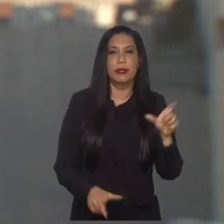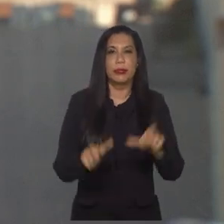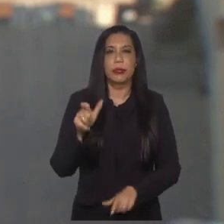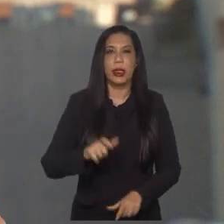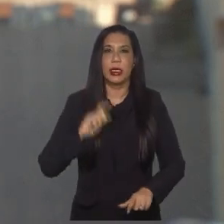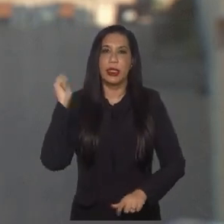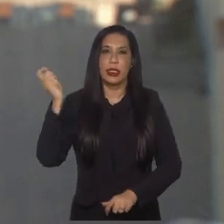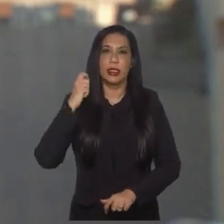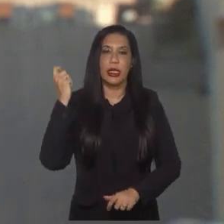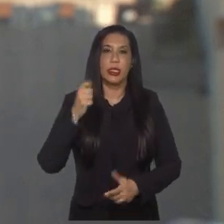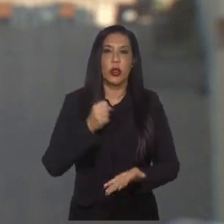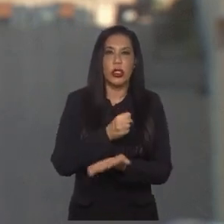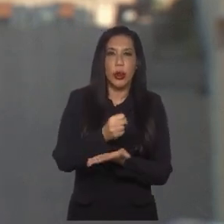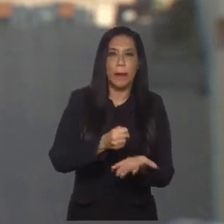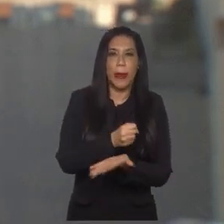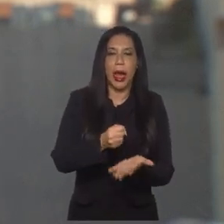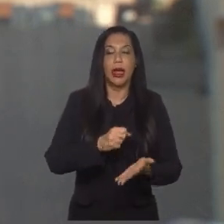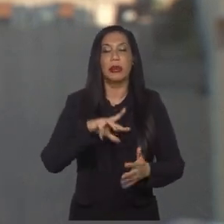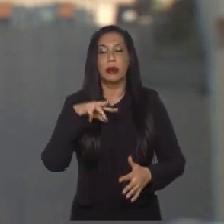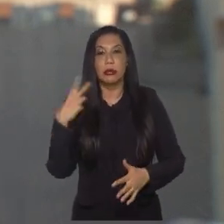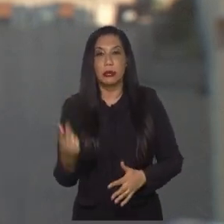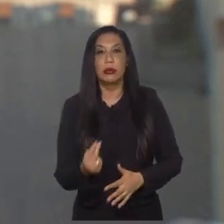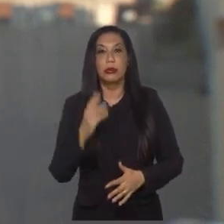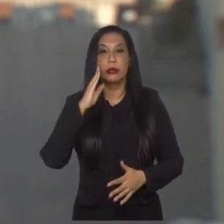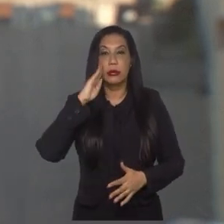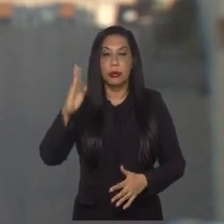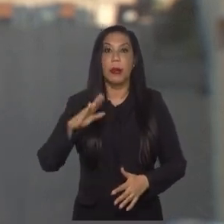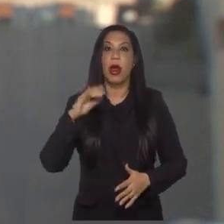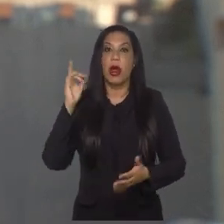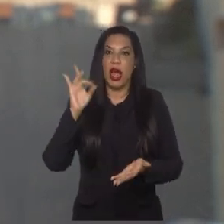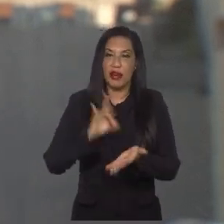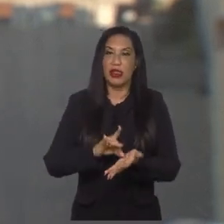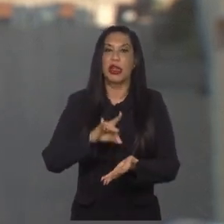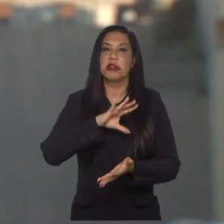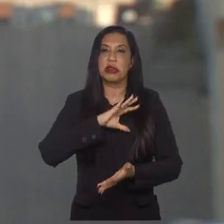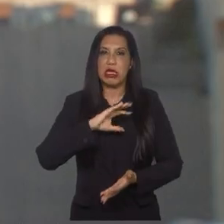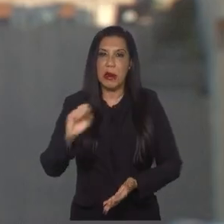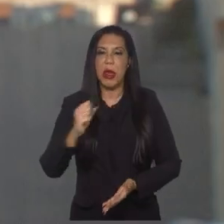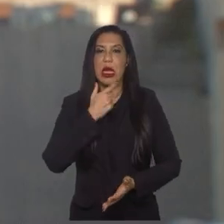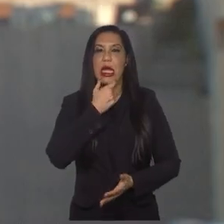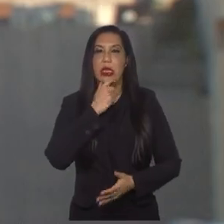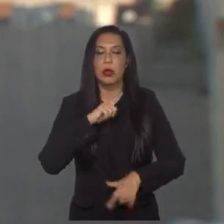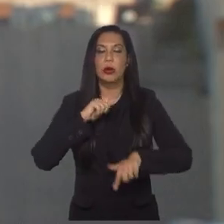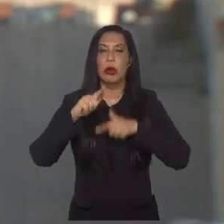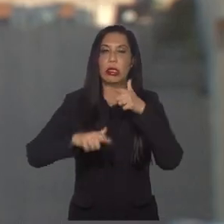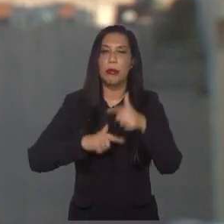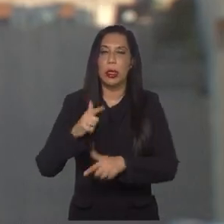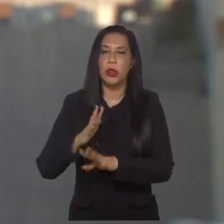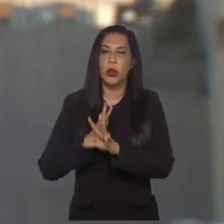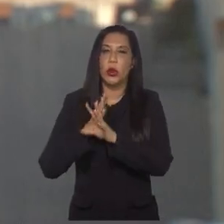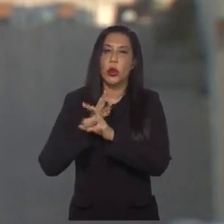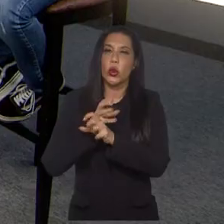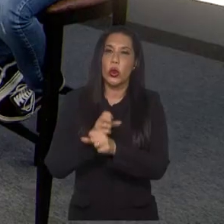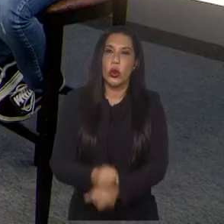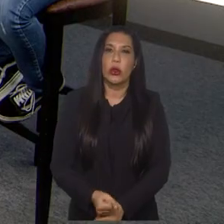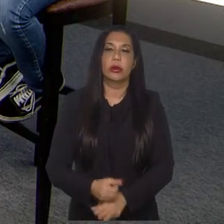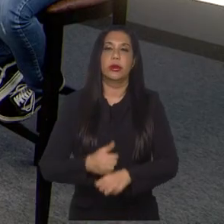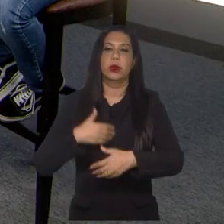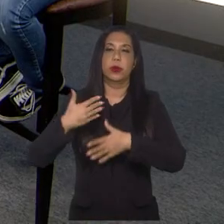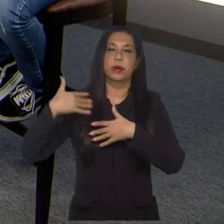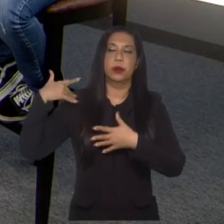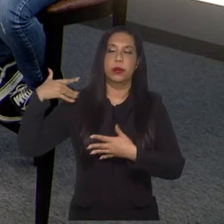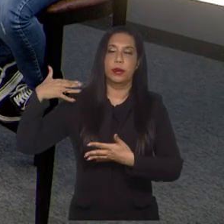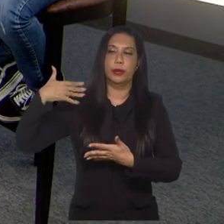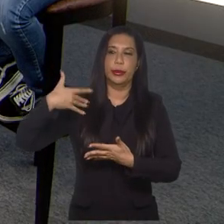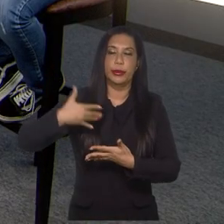nas seleções de base. Então, é basicamente a coroação de um trabalho que vem durando um bom tempo, um trabalho muito sério. Tivemos aí,